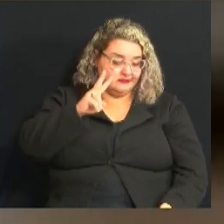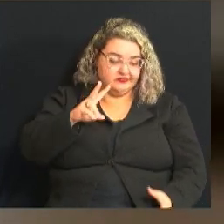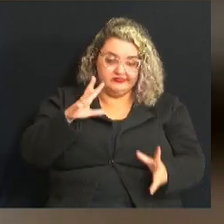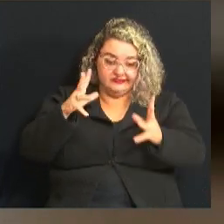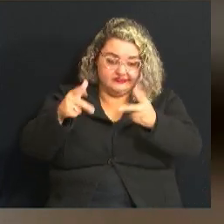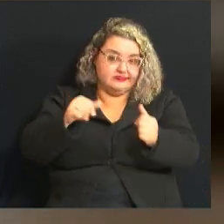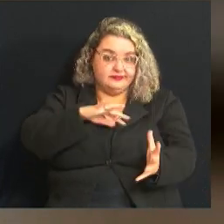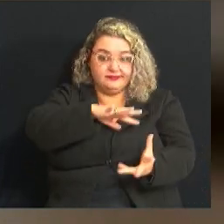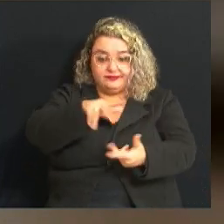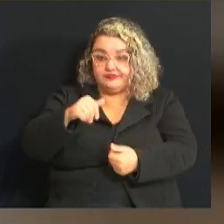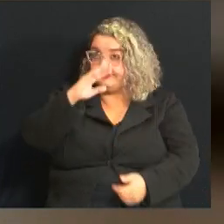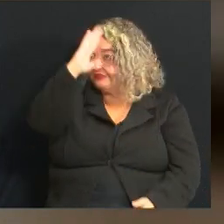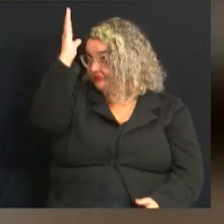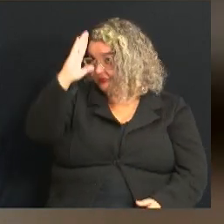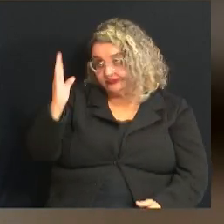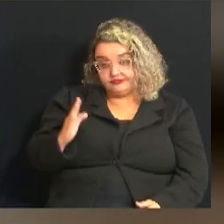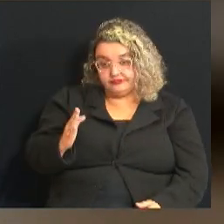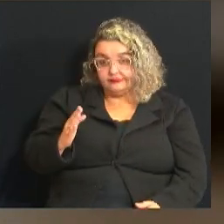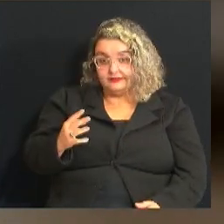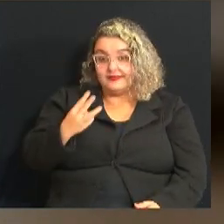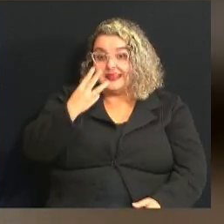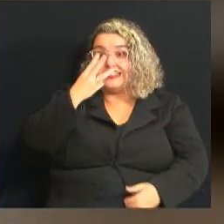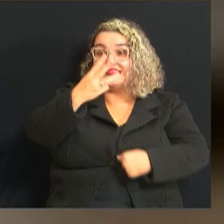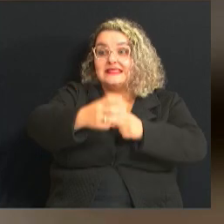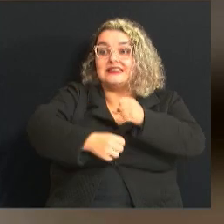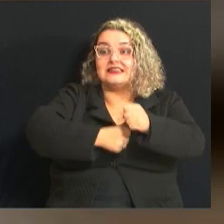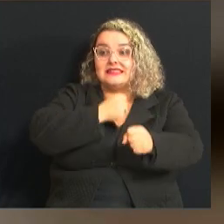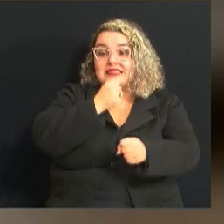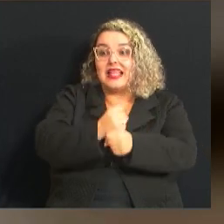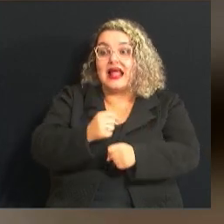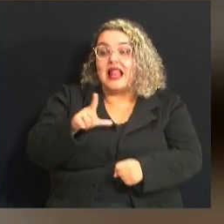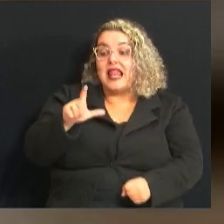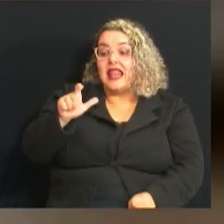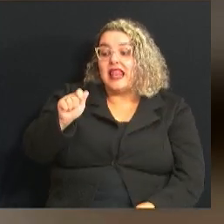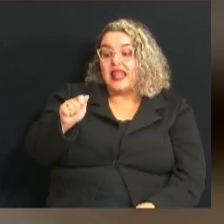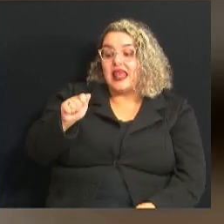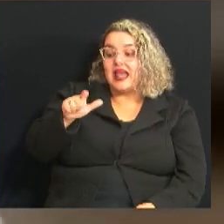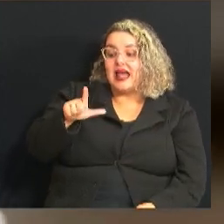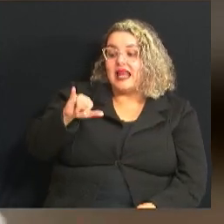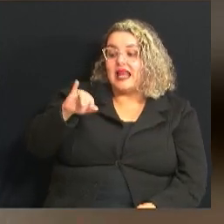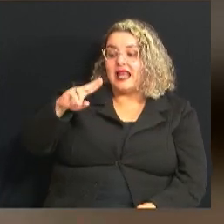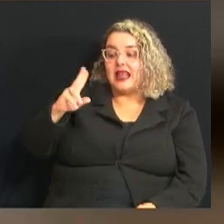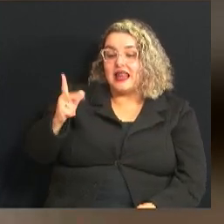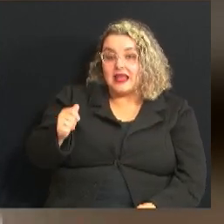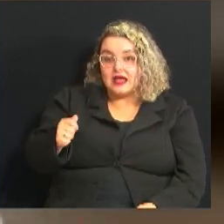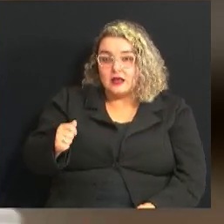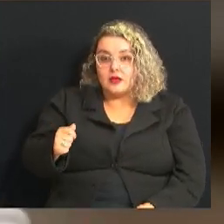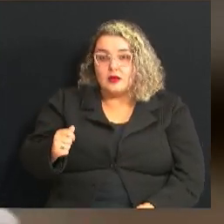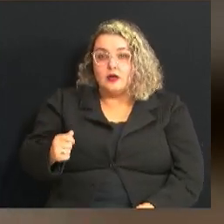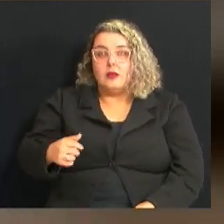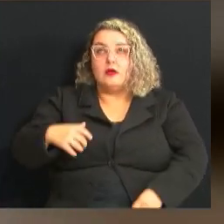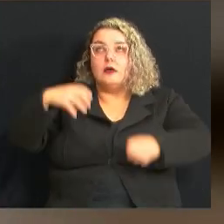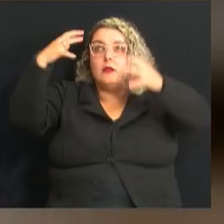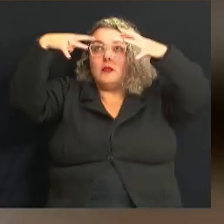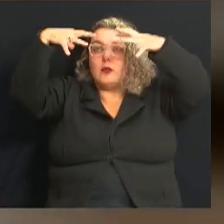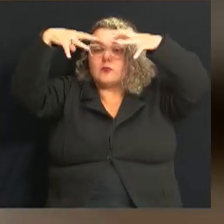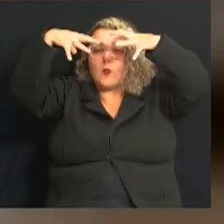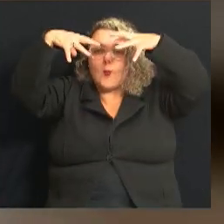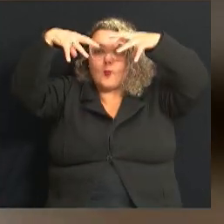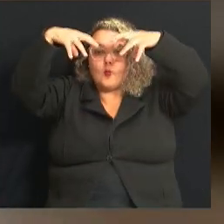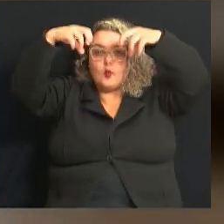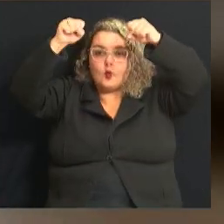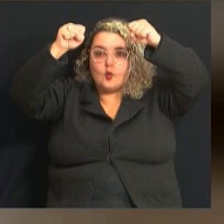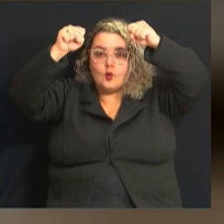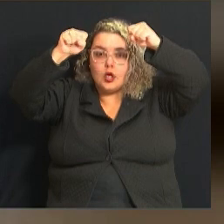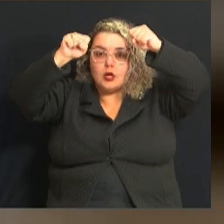nosso Brasil. Nós vamos para o terceiro ano de Laninha, com uma seca muito forte nos estados aqui do sudeste e sul do Brasil.